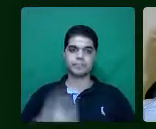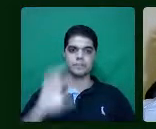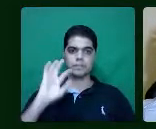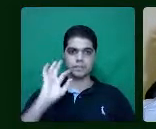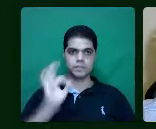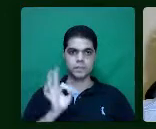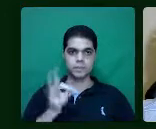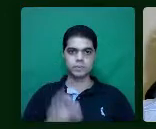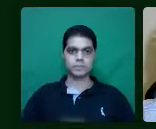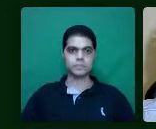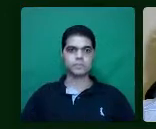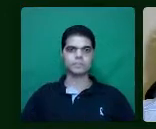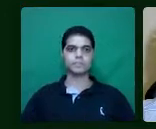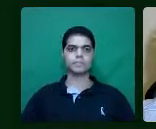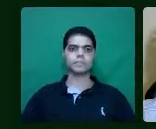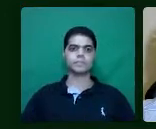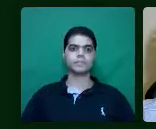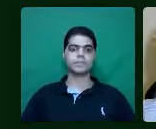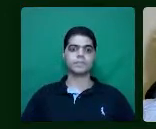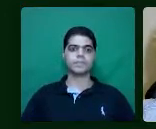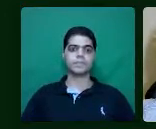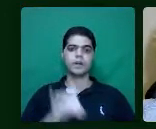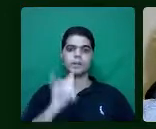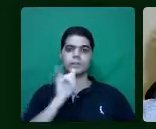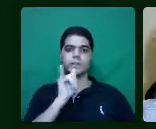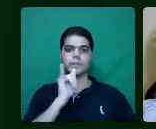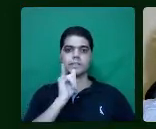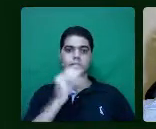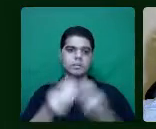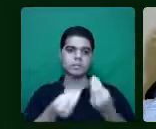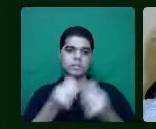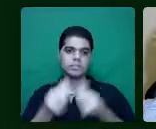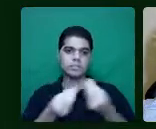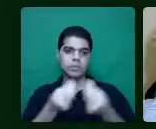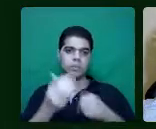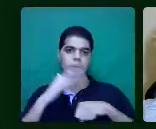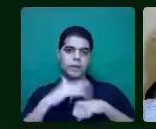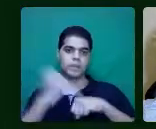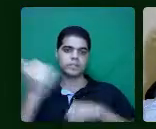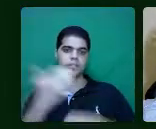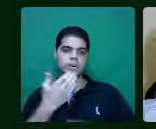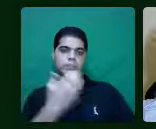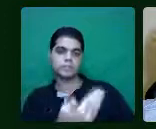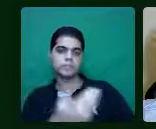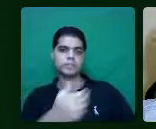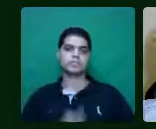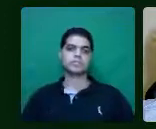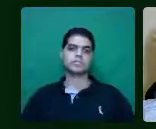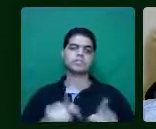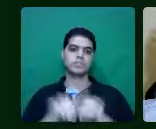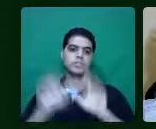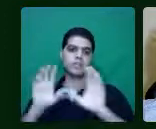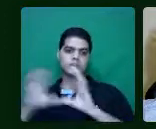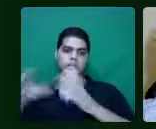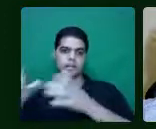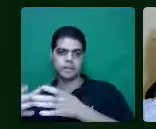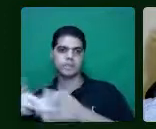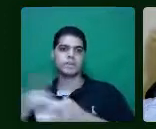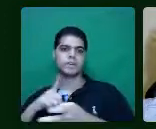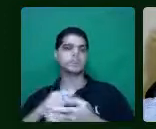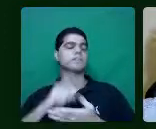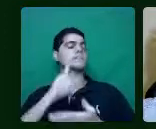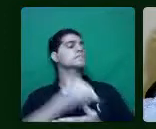mentores. Aqui algum exemplo da questão dos mentores. Então, como que as equipes vão pedir? Elas vão pedir dessa forma: quero